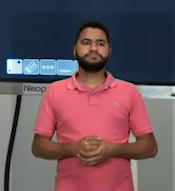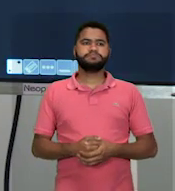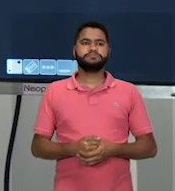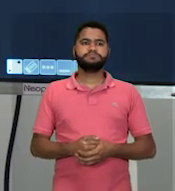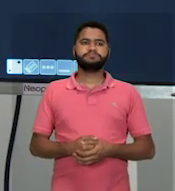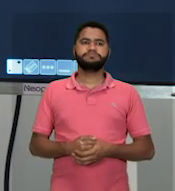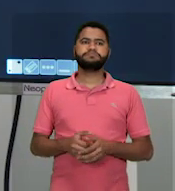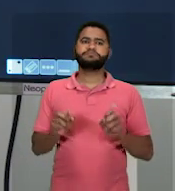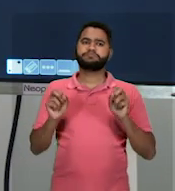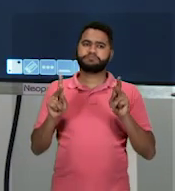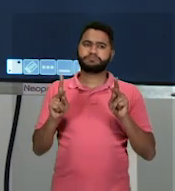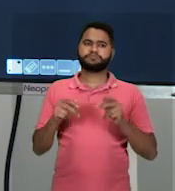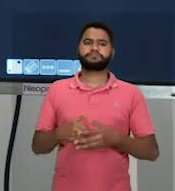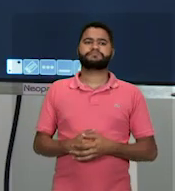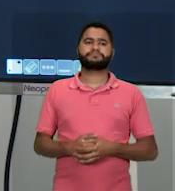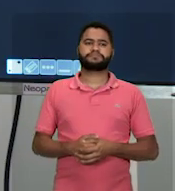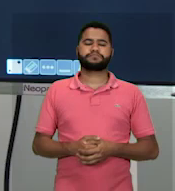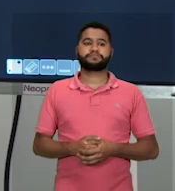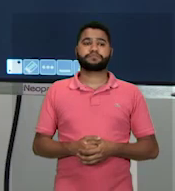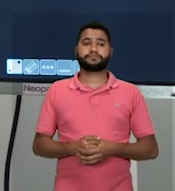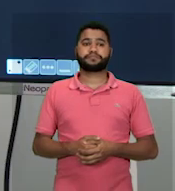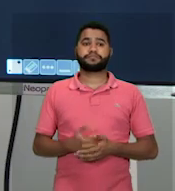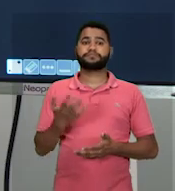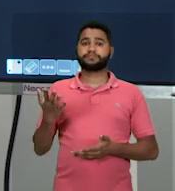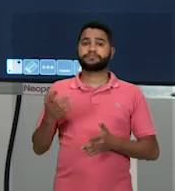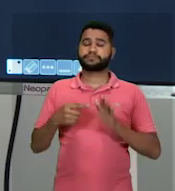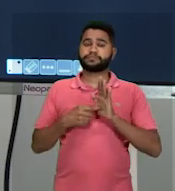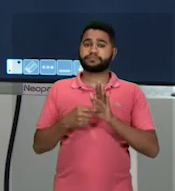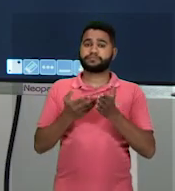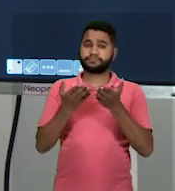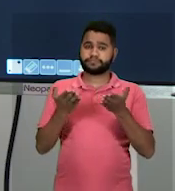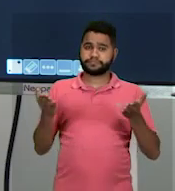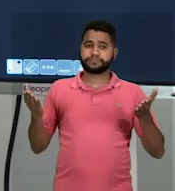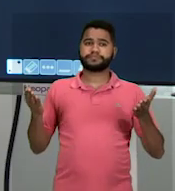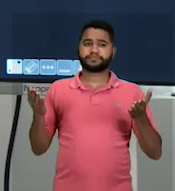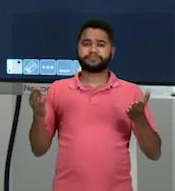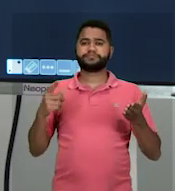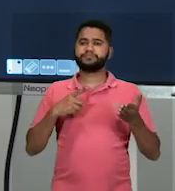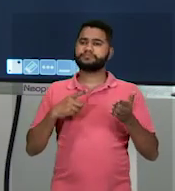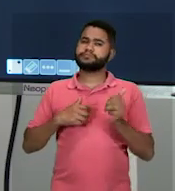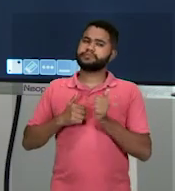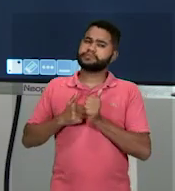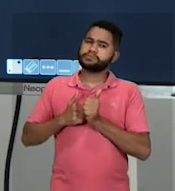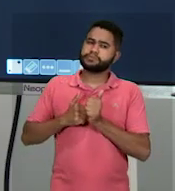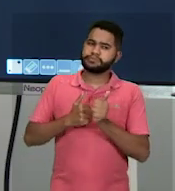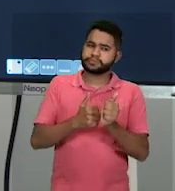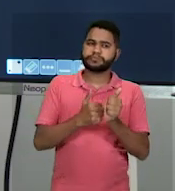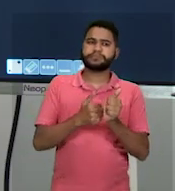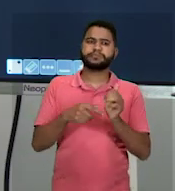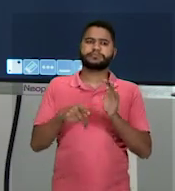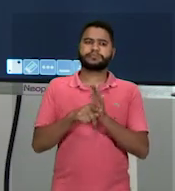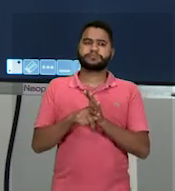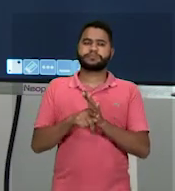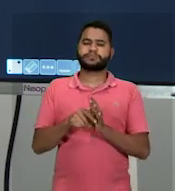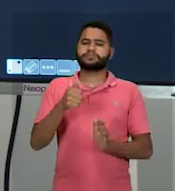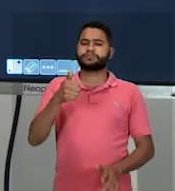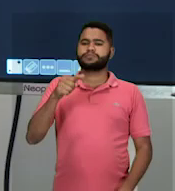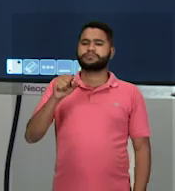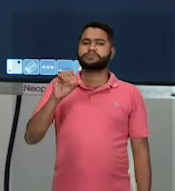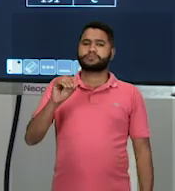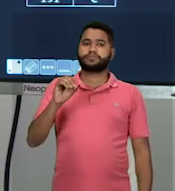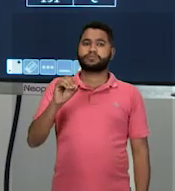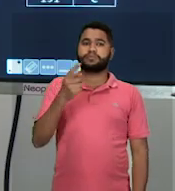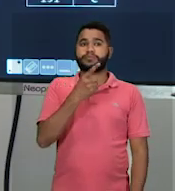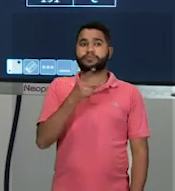Ok, então empresa Z. E aqui eu estou apresentando para você, né, que tem nos acompanhado, a questão 180, né, foi a última